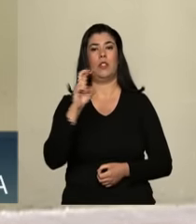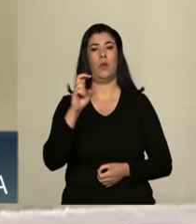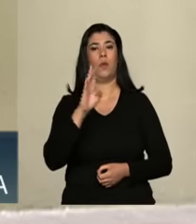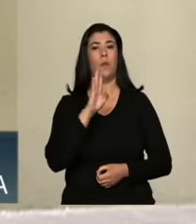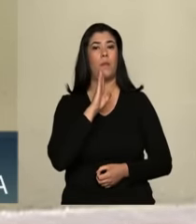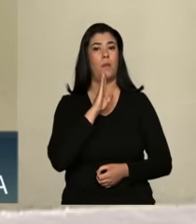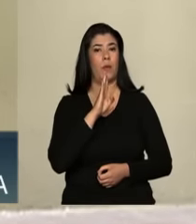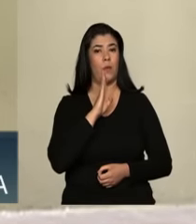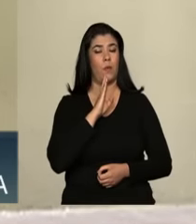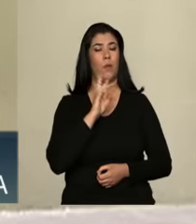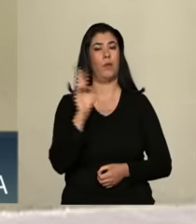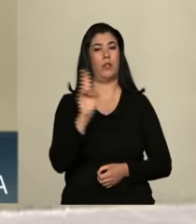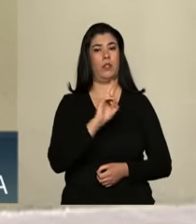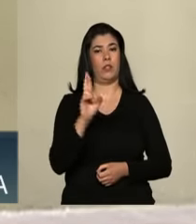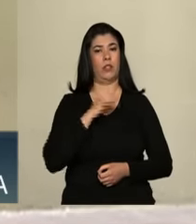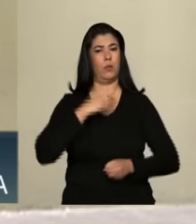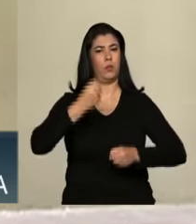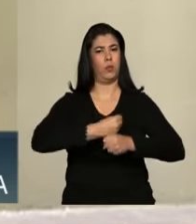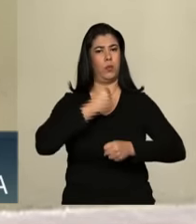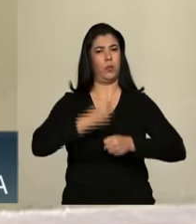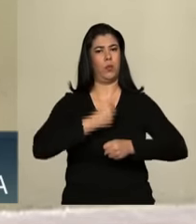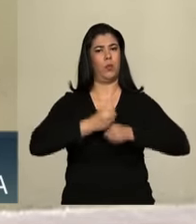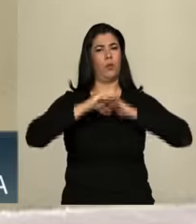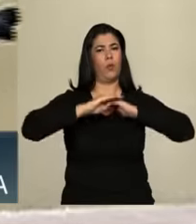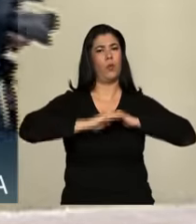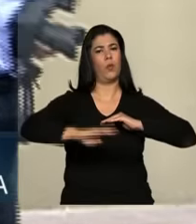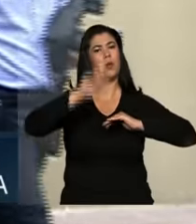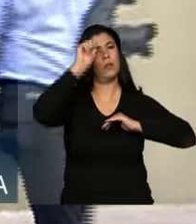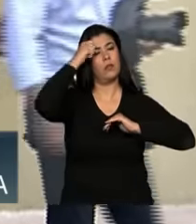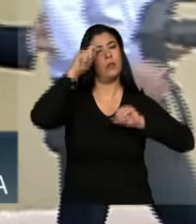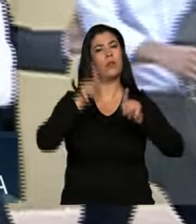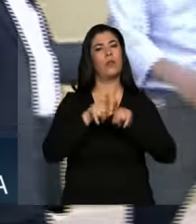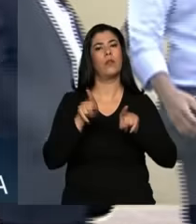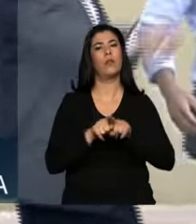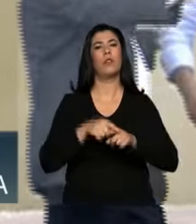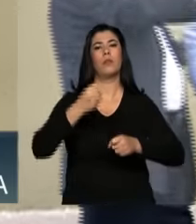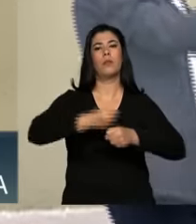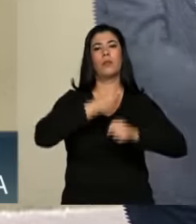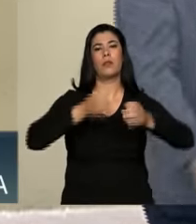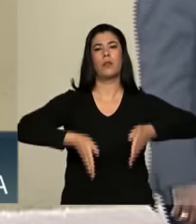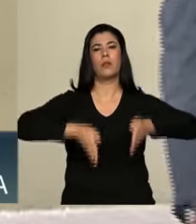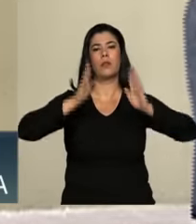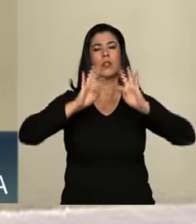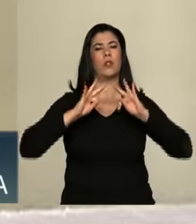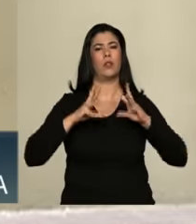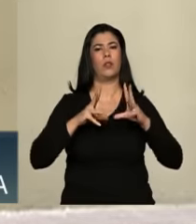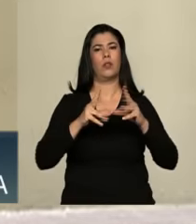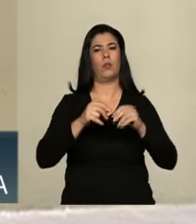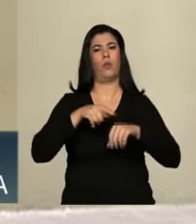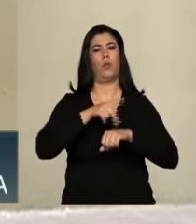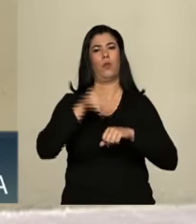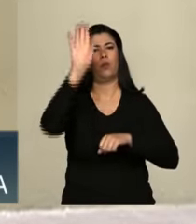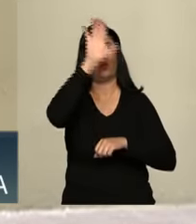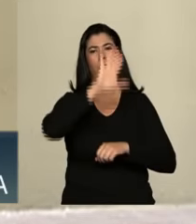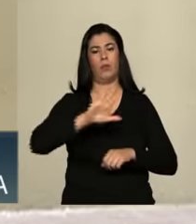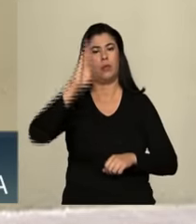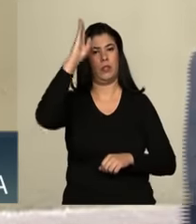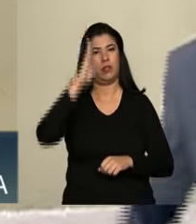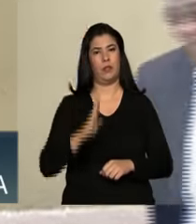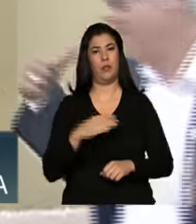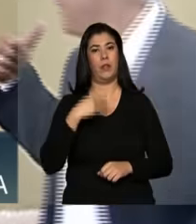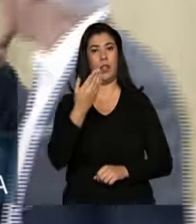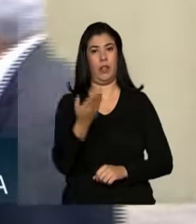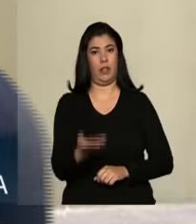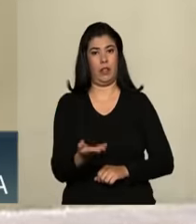de habitação, saneamento, mobilidade urbana e infraestrutura em todo o país.